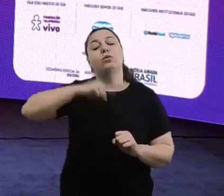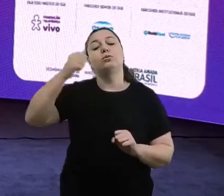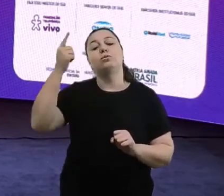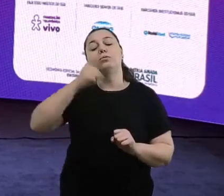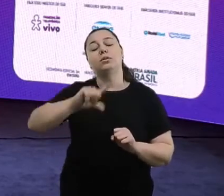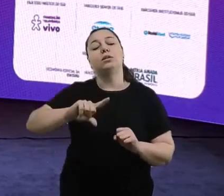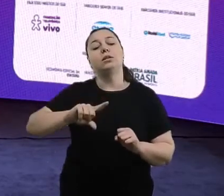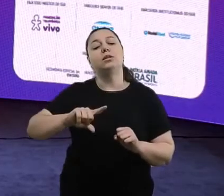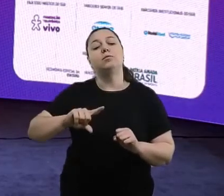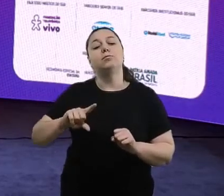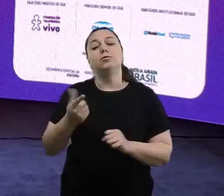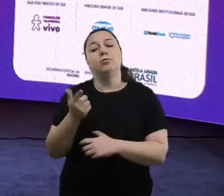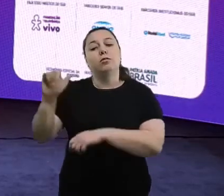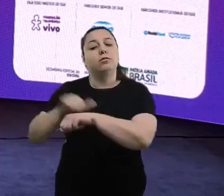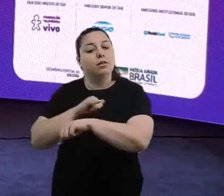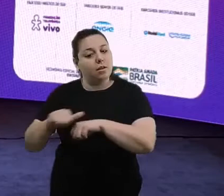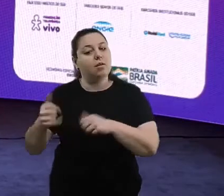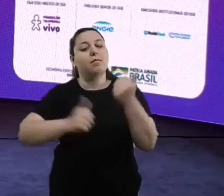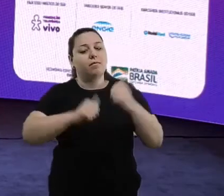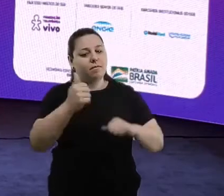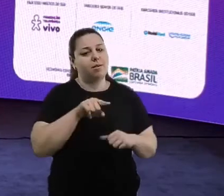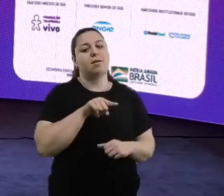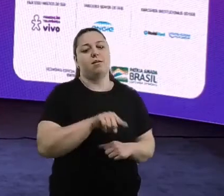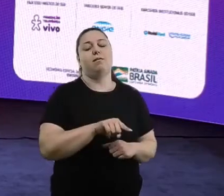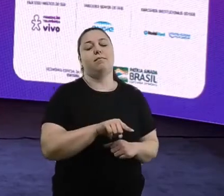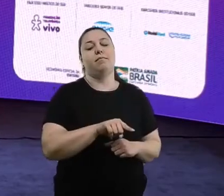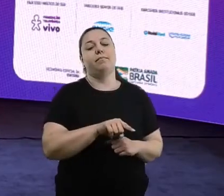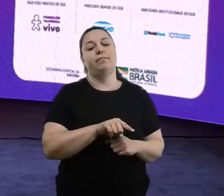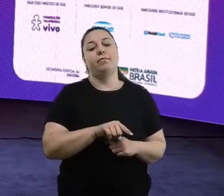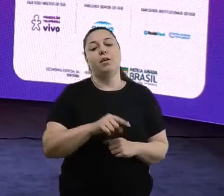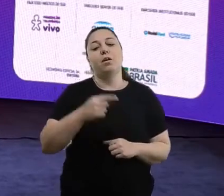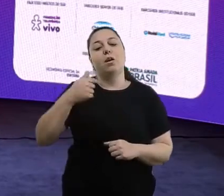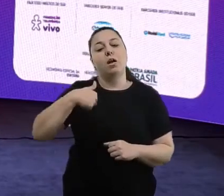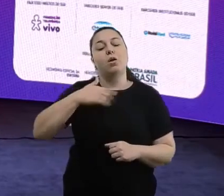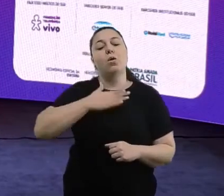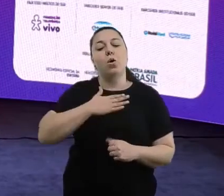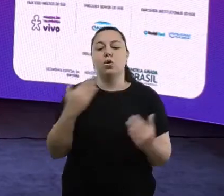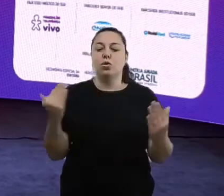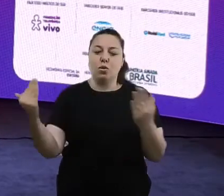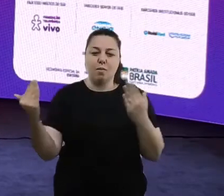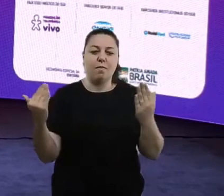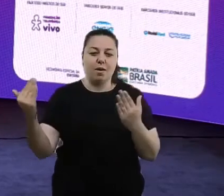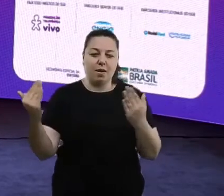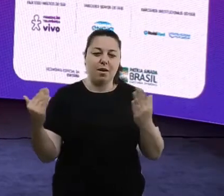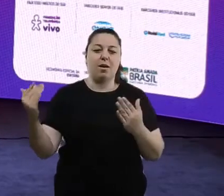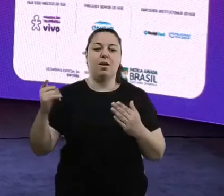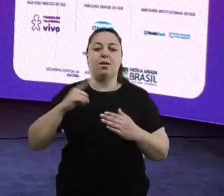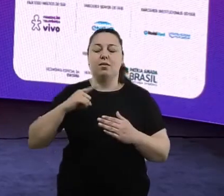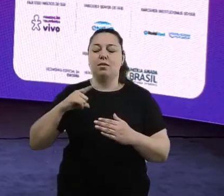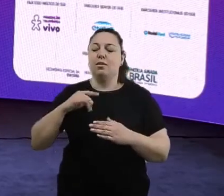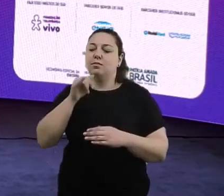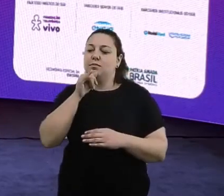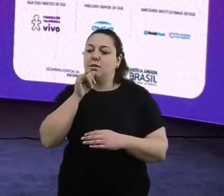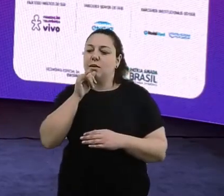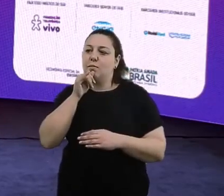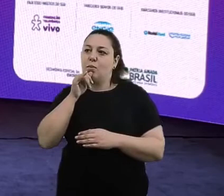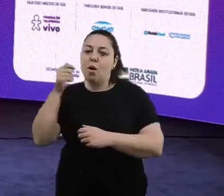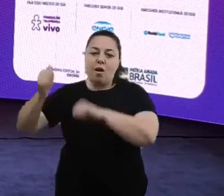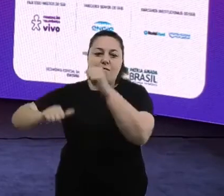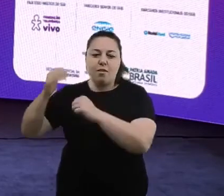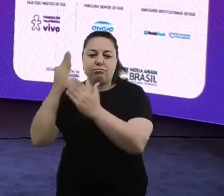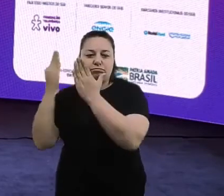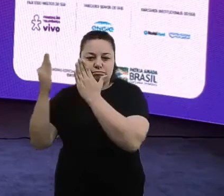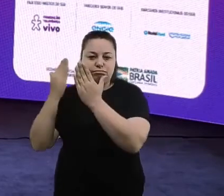mensurações. Então, faço uma analogia muito com os instrumentos que são utilizados em avaliações psicológicas, por exemplo, né, que